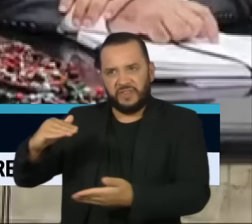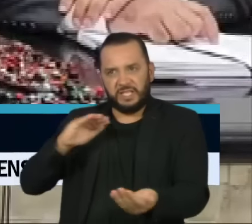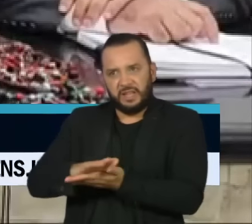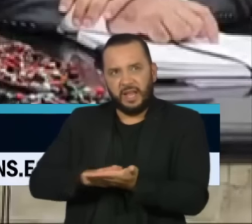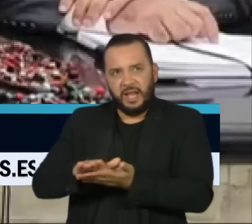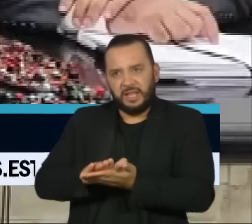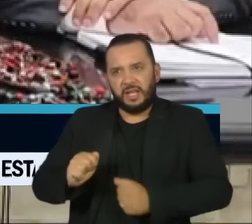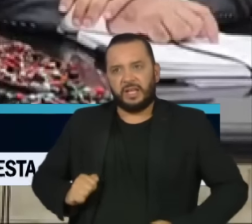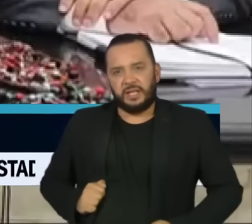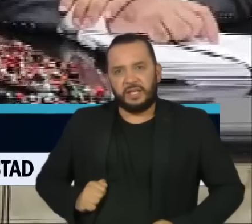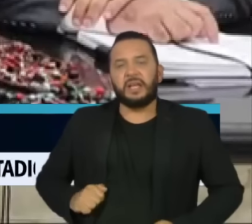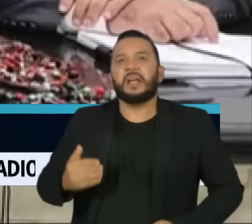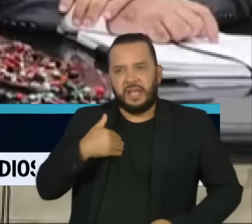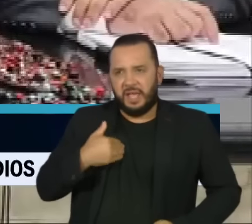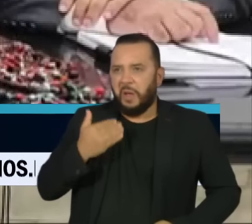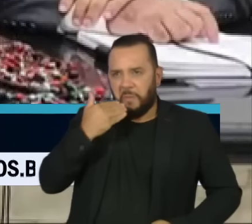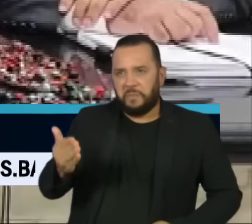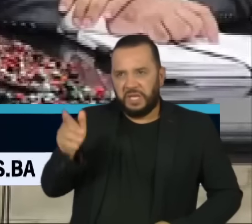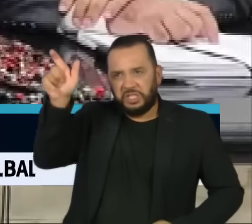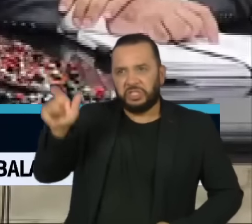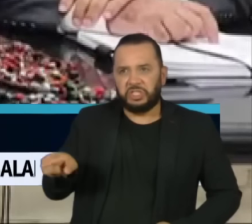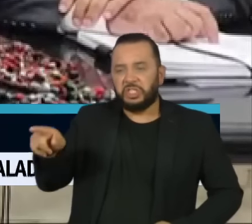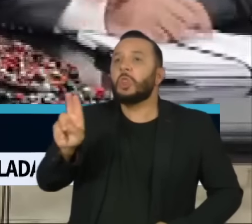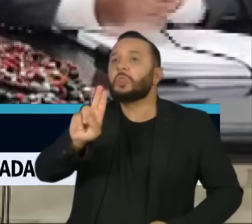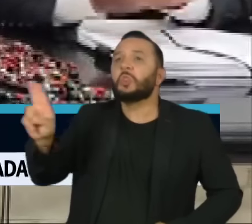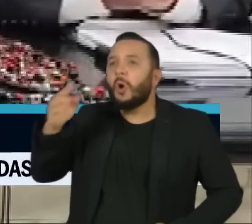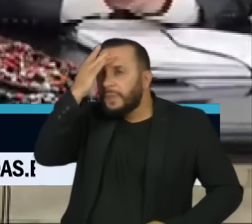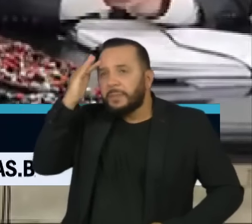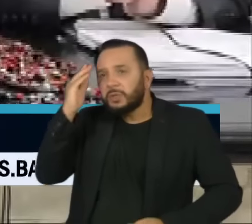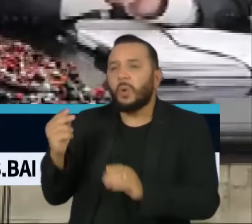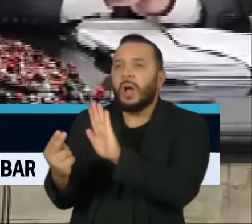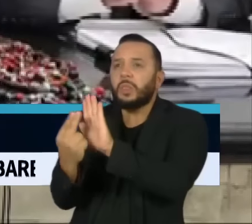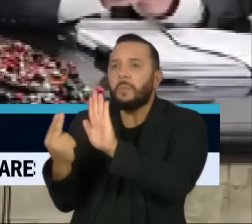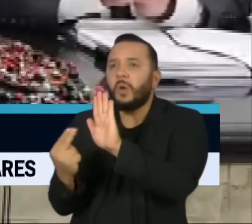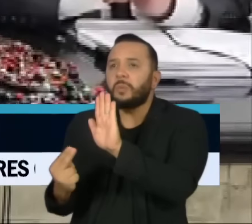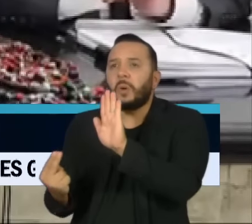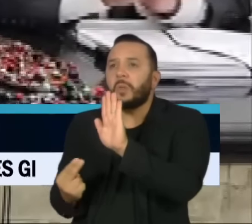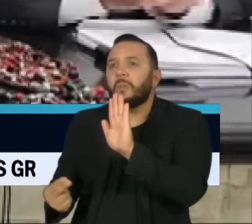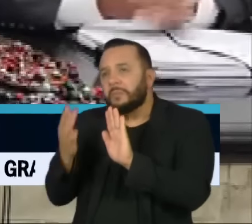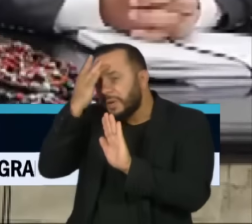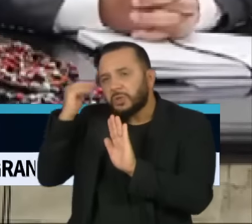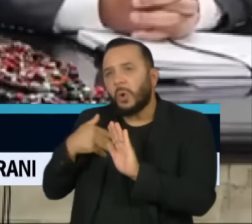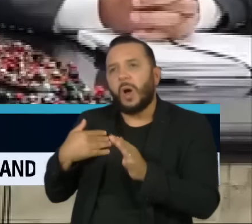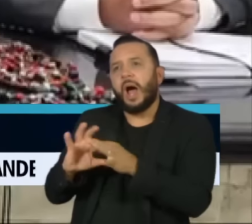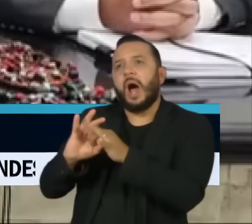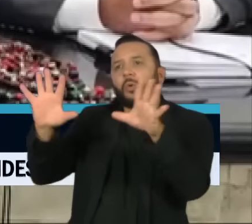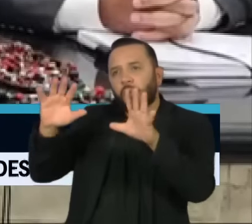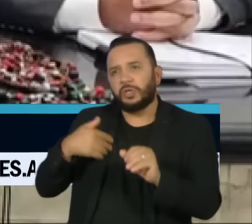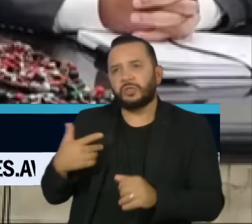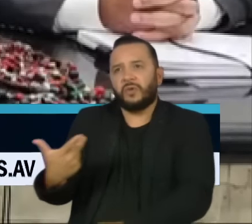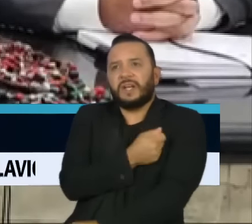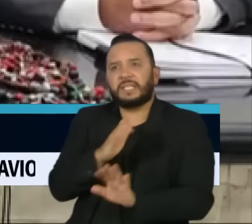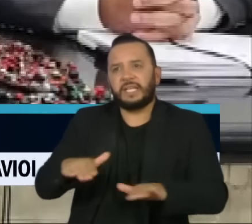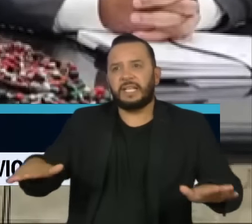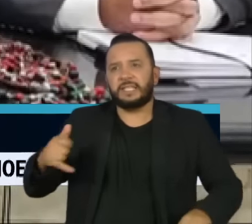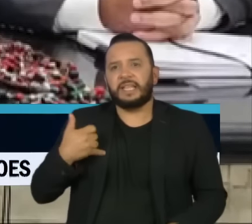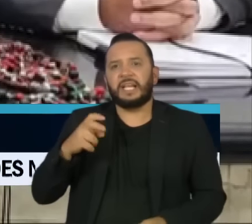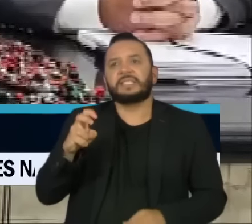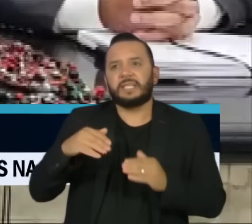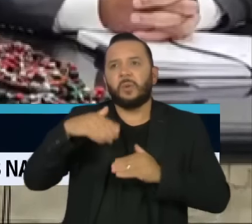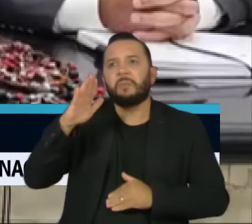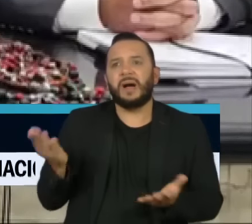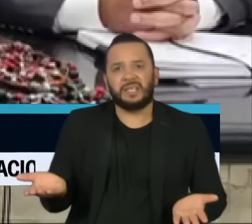né, extraoficialmente, o nome das pessoas que aprovaram a vacina para criança a partir de 5 anos. Né?